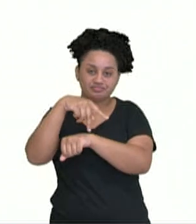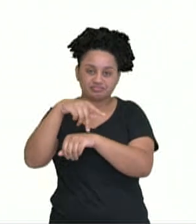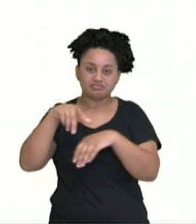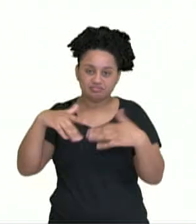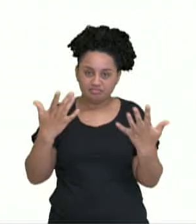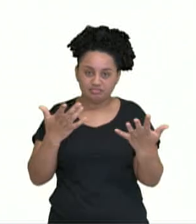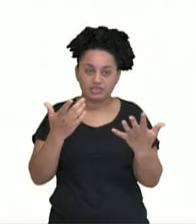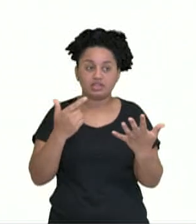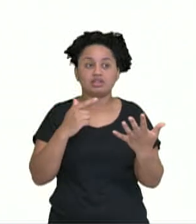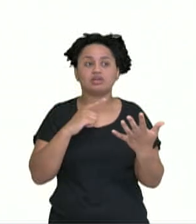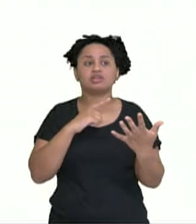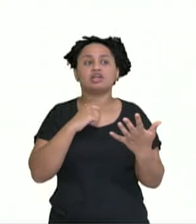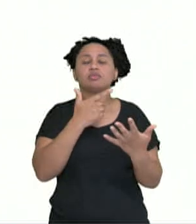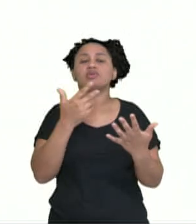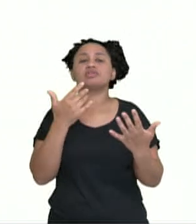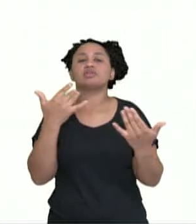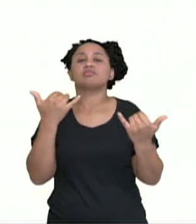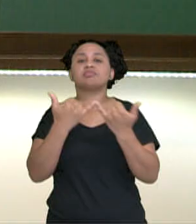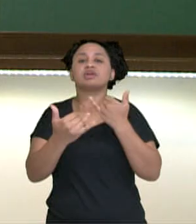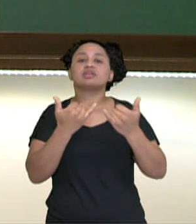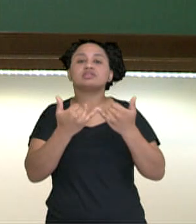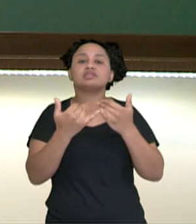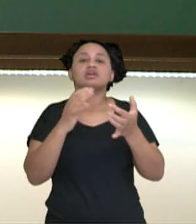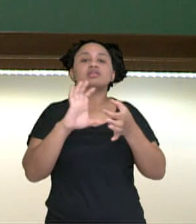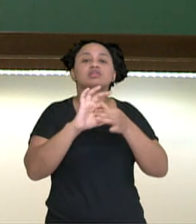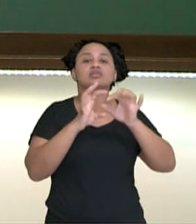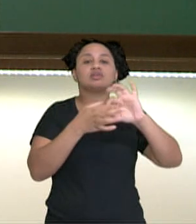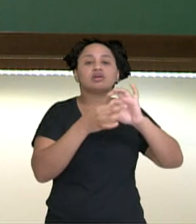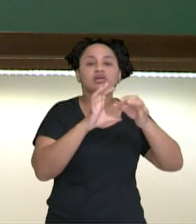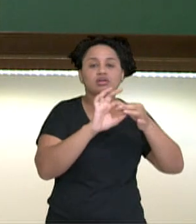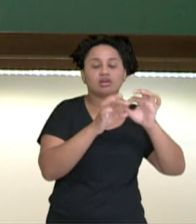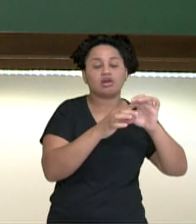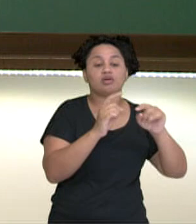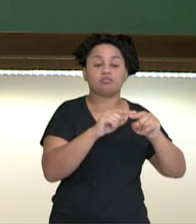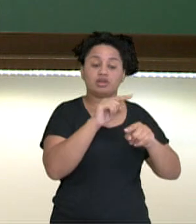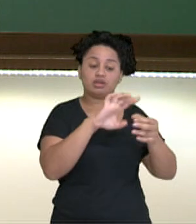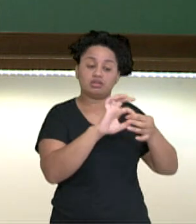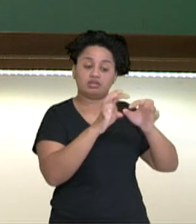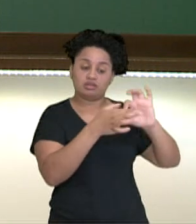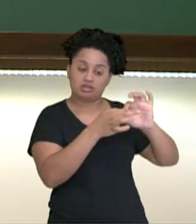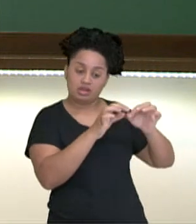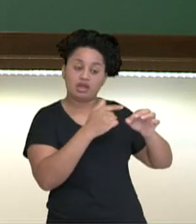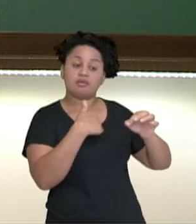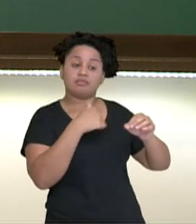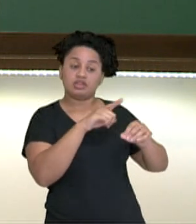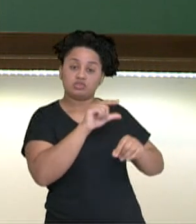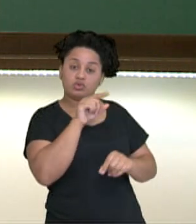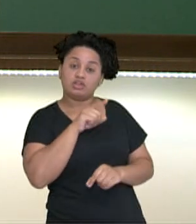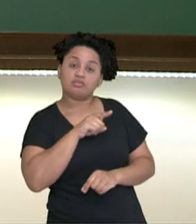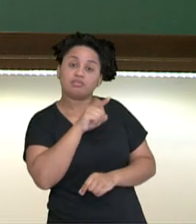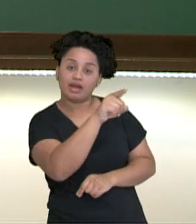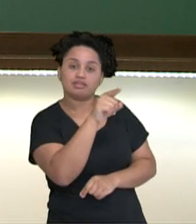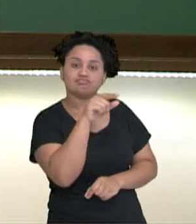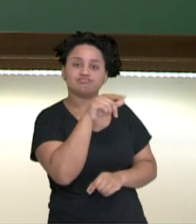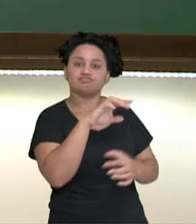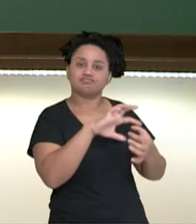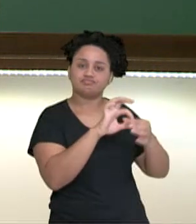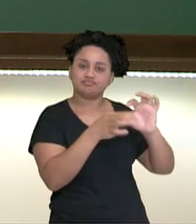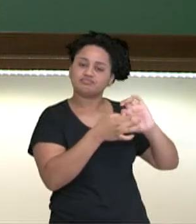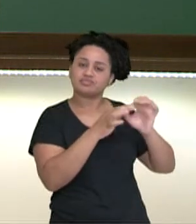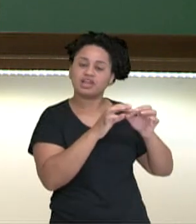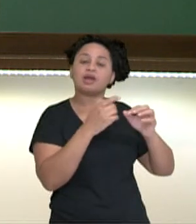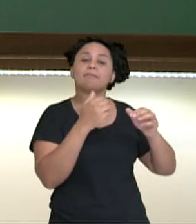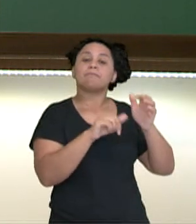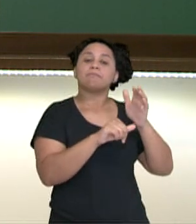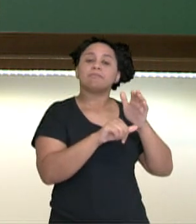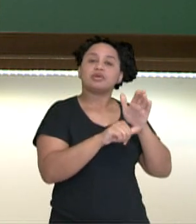uma outra semelhança com os Jogos Olímpicos. Um atleta, para representar o seu país nos Jogos Olímpicos, antes tem